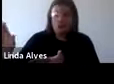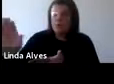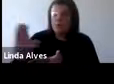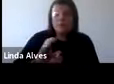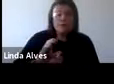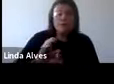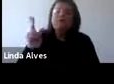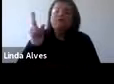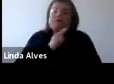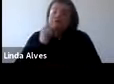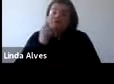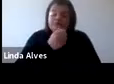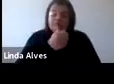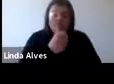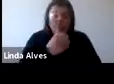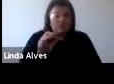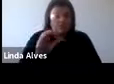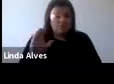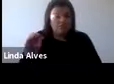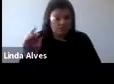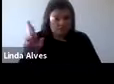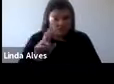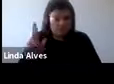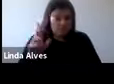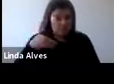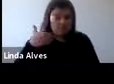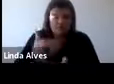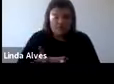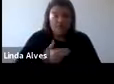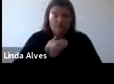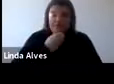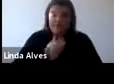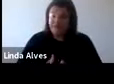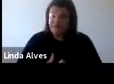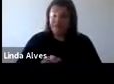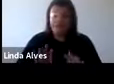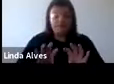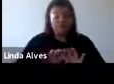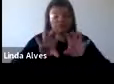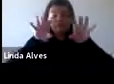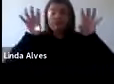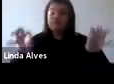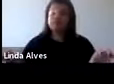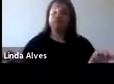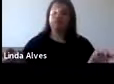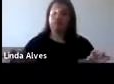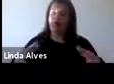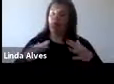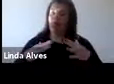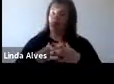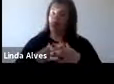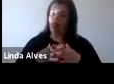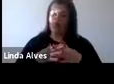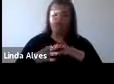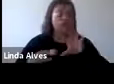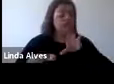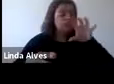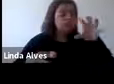emergencial de R$ 600 ao fim do ano. Uma coisa é uma coisa, outra coisa é outra coisa.